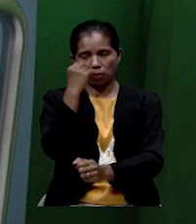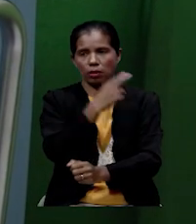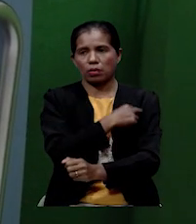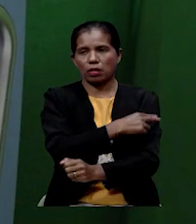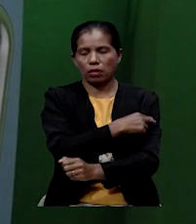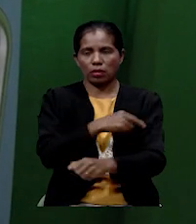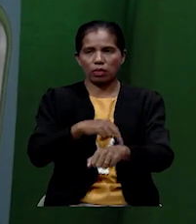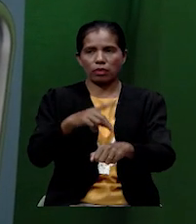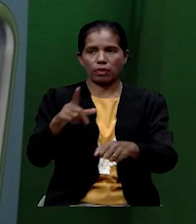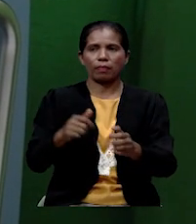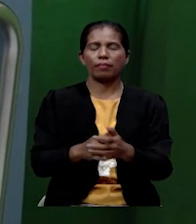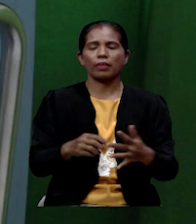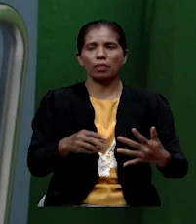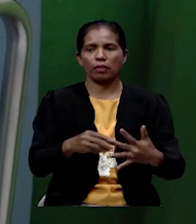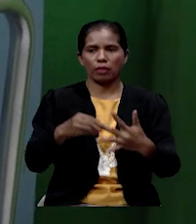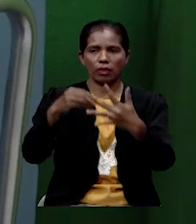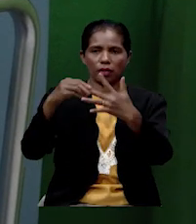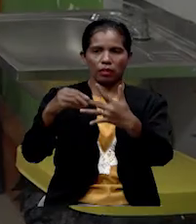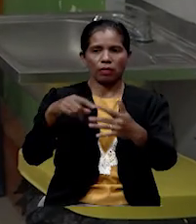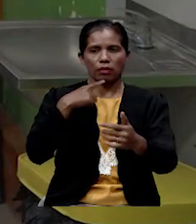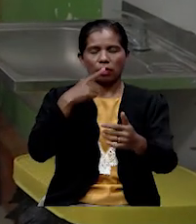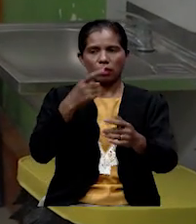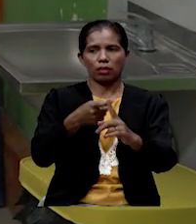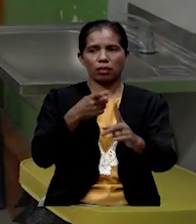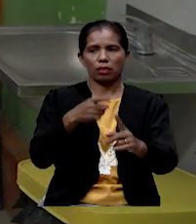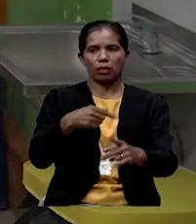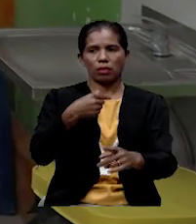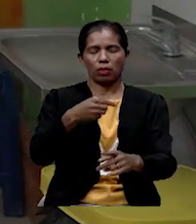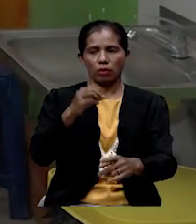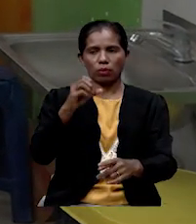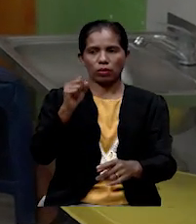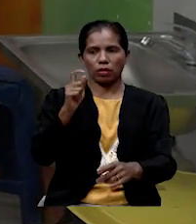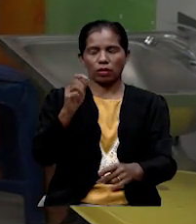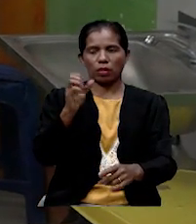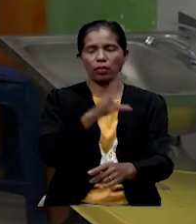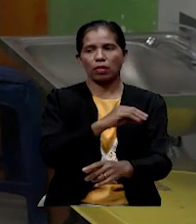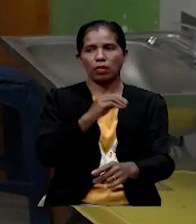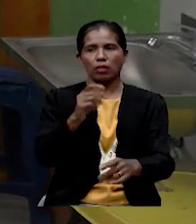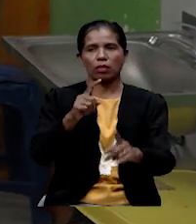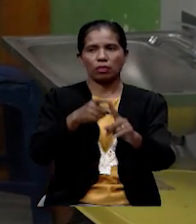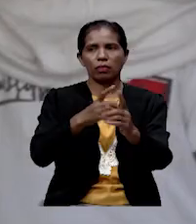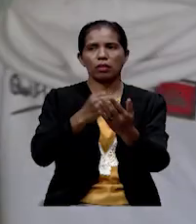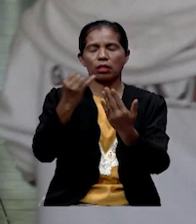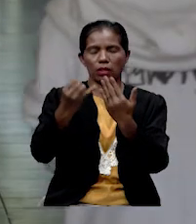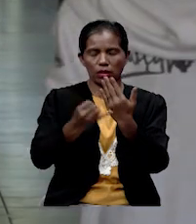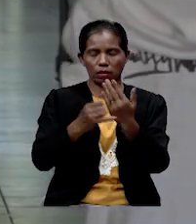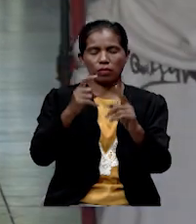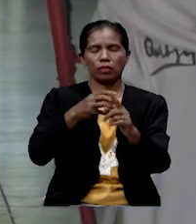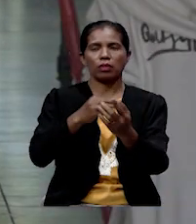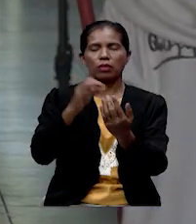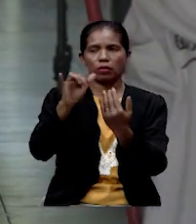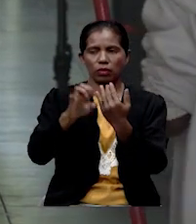Valadares. Especialista nefrologia Gustavo da Cruz Hateteng hahuhu si fulan zaneiro to fulan junyu tinang